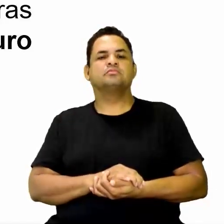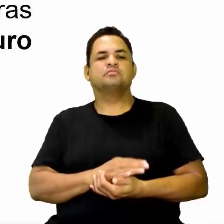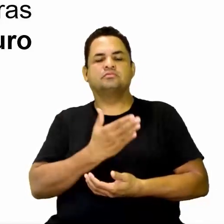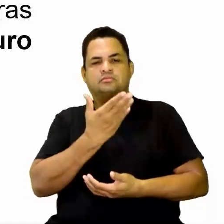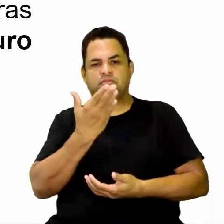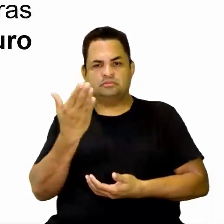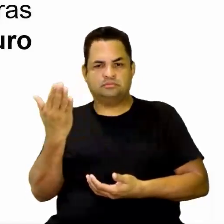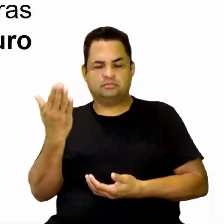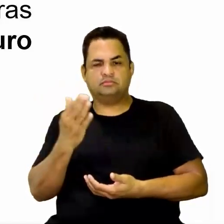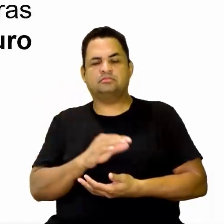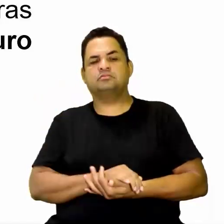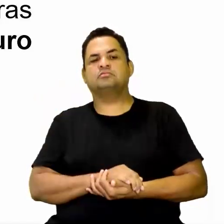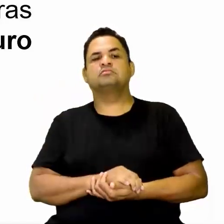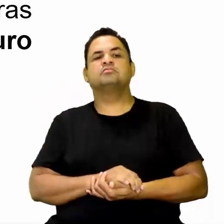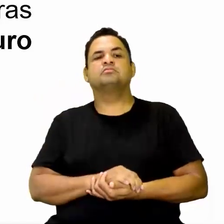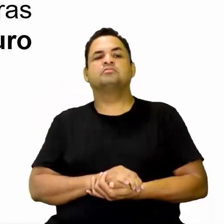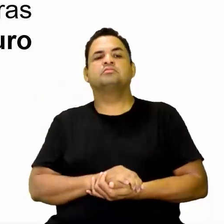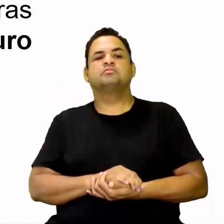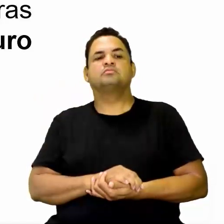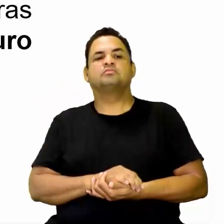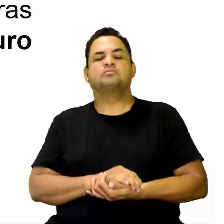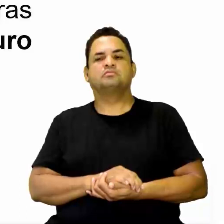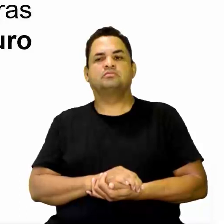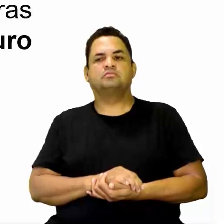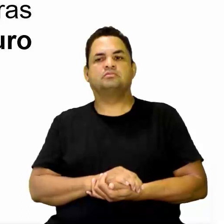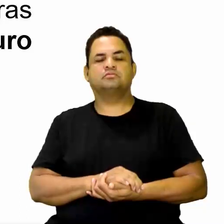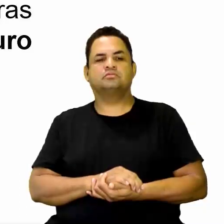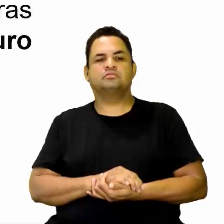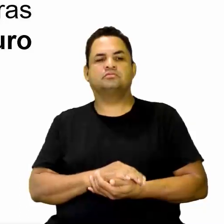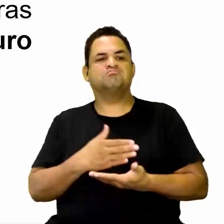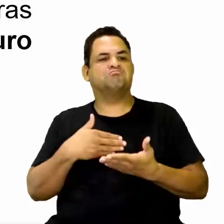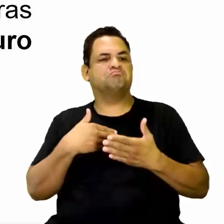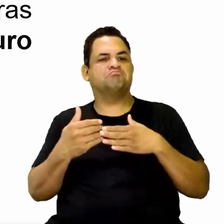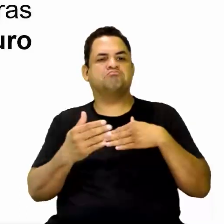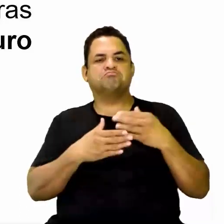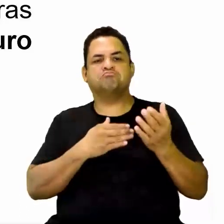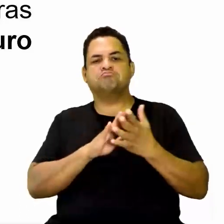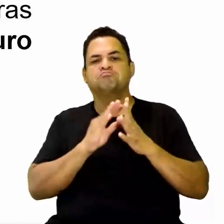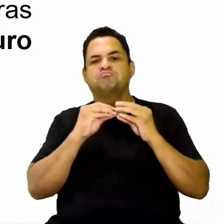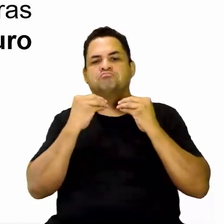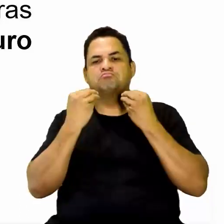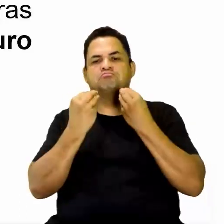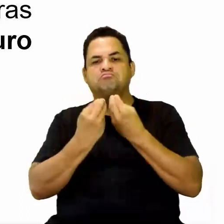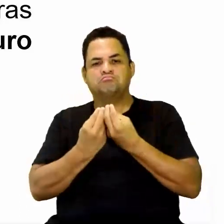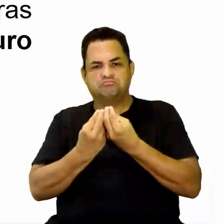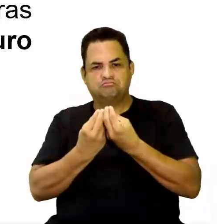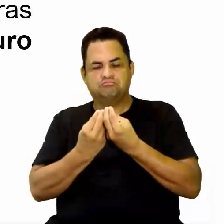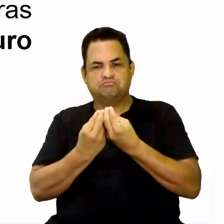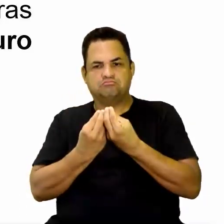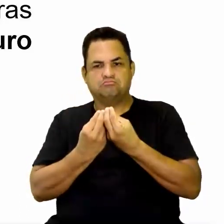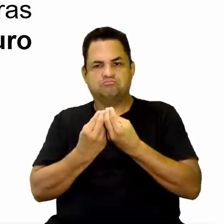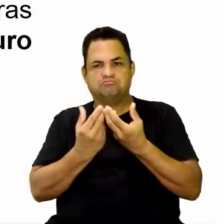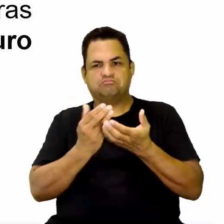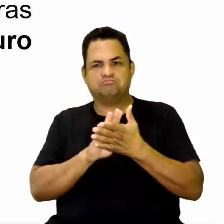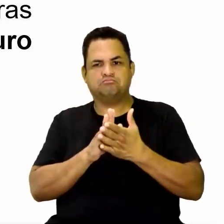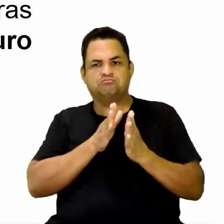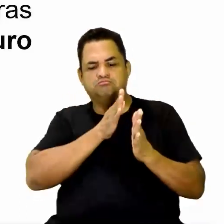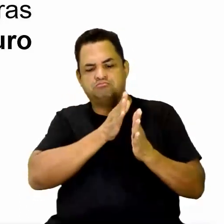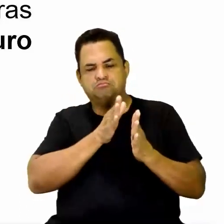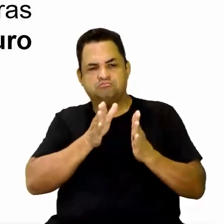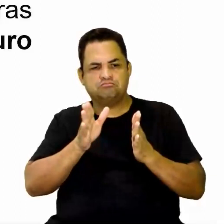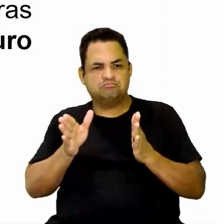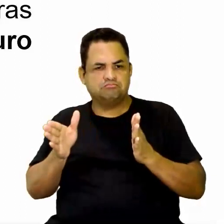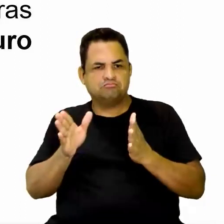material homogêneo é qualquer substância em uma